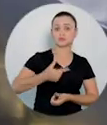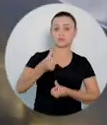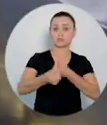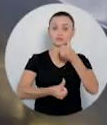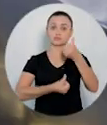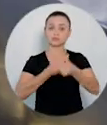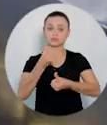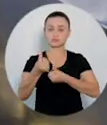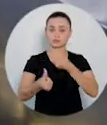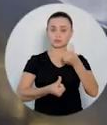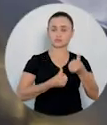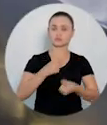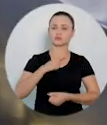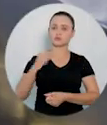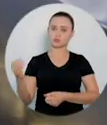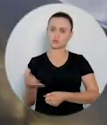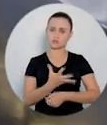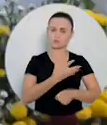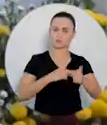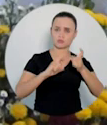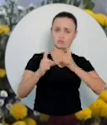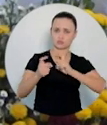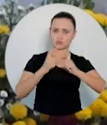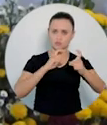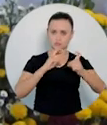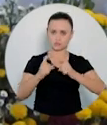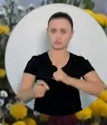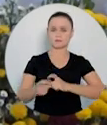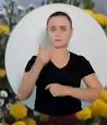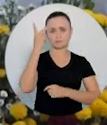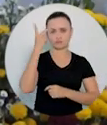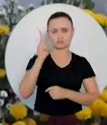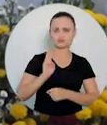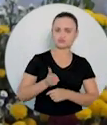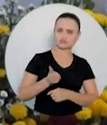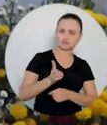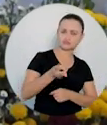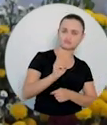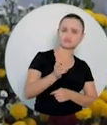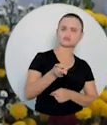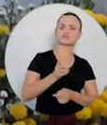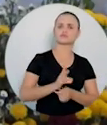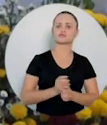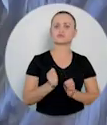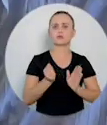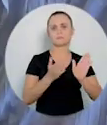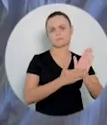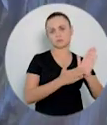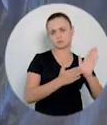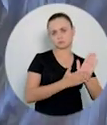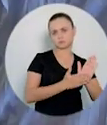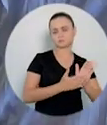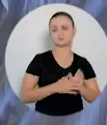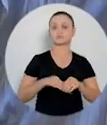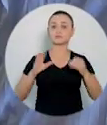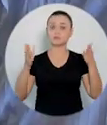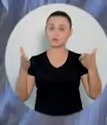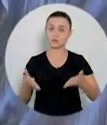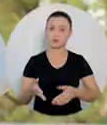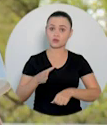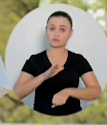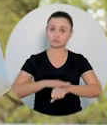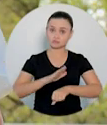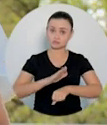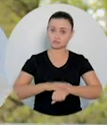Ainda neste segundo semestre, será marcada uma nova reunião em caráter ordinário para a continuidade dos